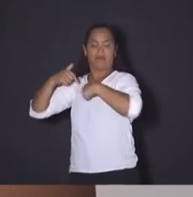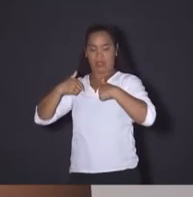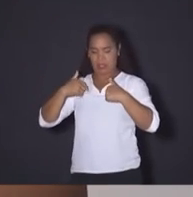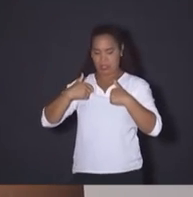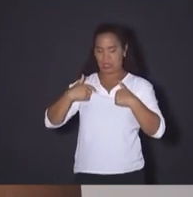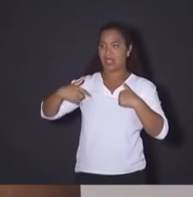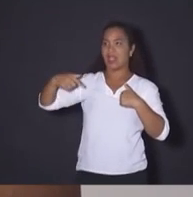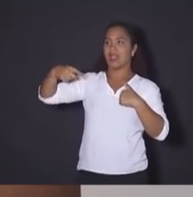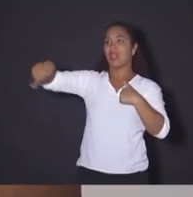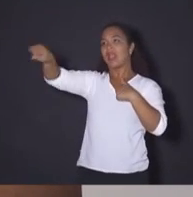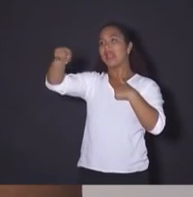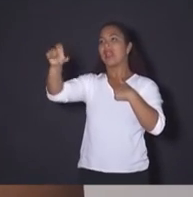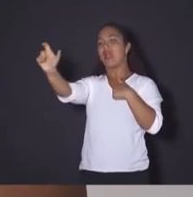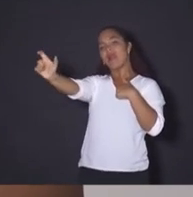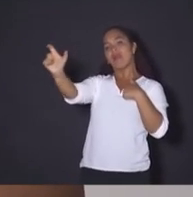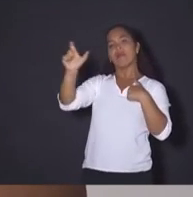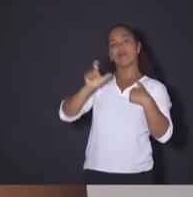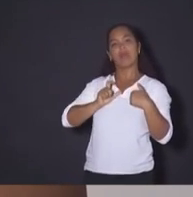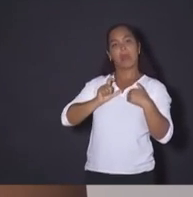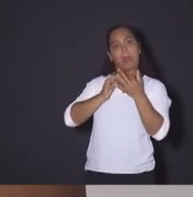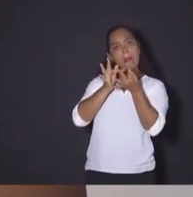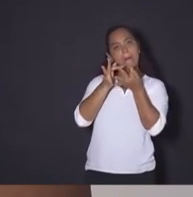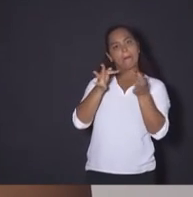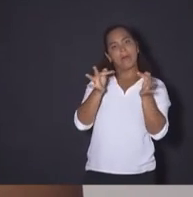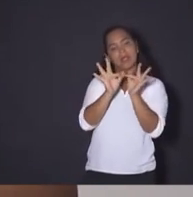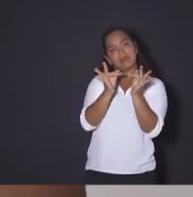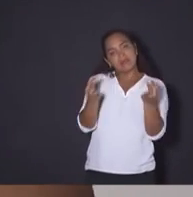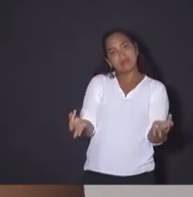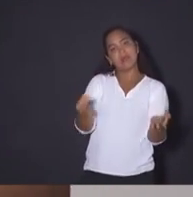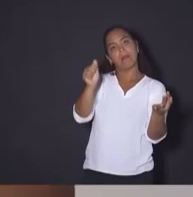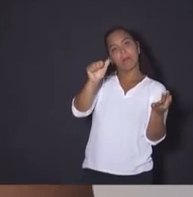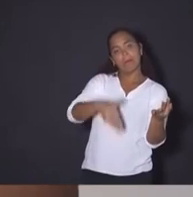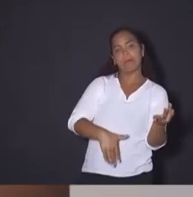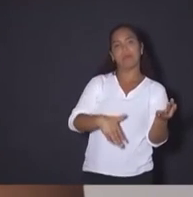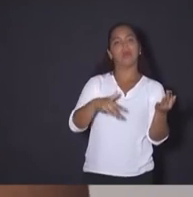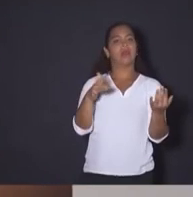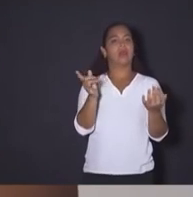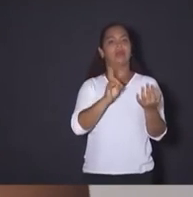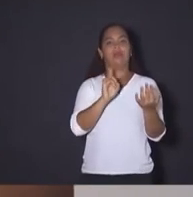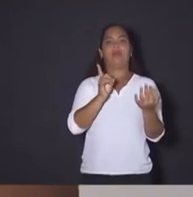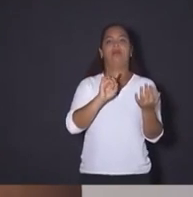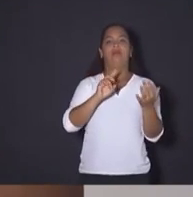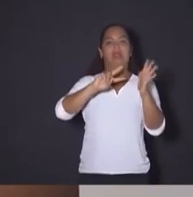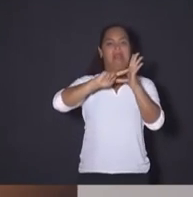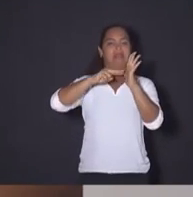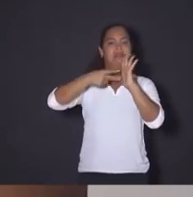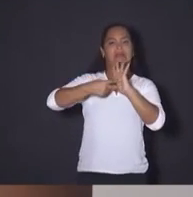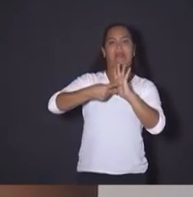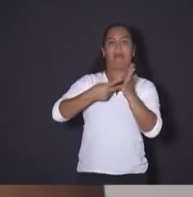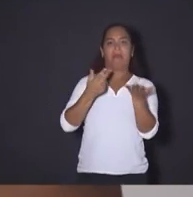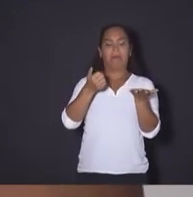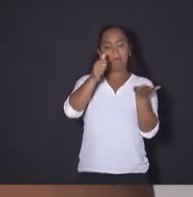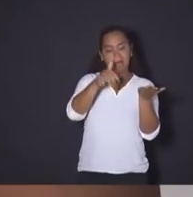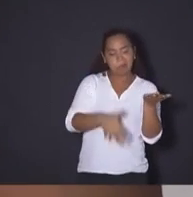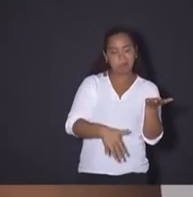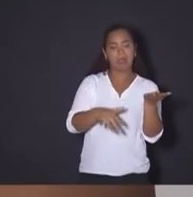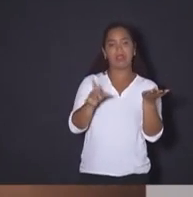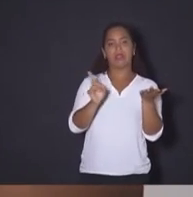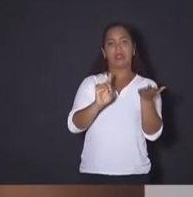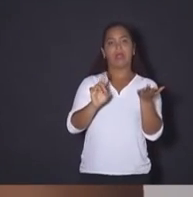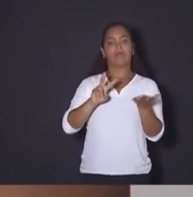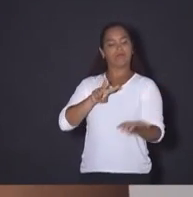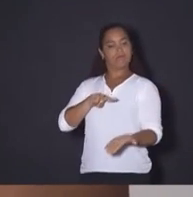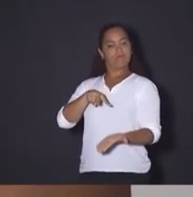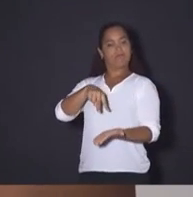simplifiquem a nossa existência que tenha interpretações cada vez mais rasa porque ao no simple